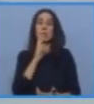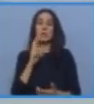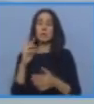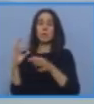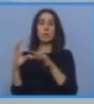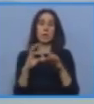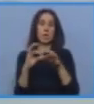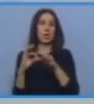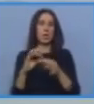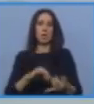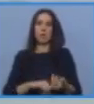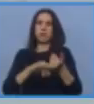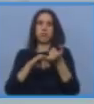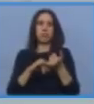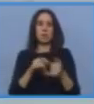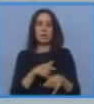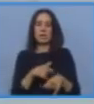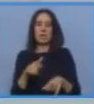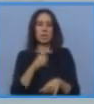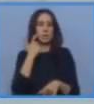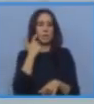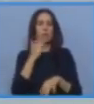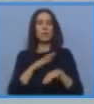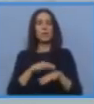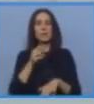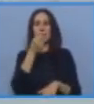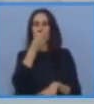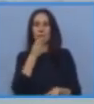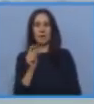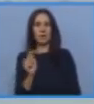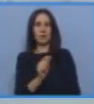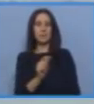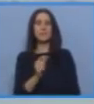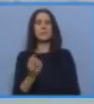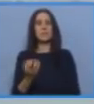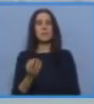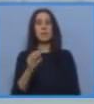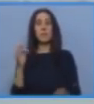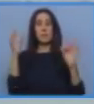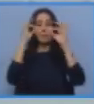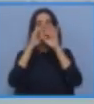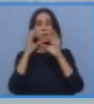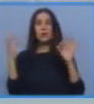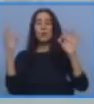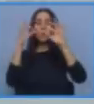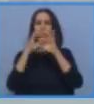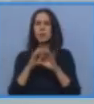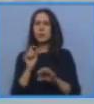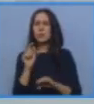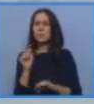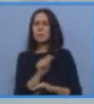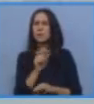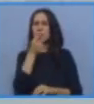intimamente ligada ao tempo pascal, por causa do mês de maio, e, portanto, também ao Pentecostes. O Pentecostes nem sempre calha no mês de maio, porque,